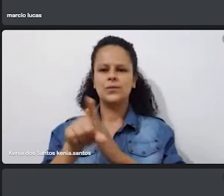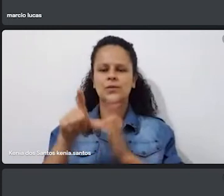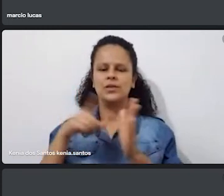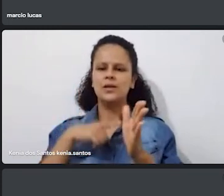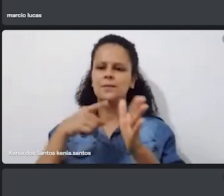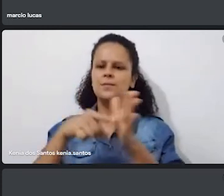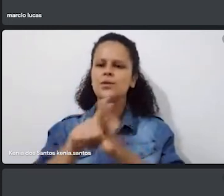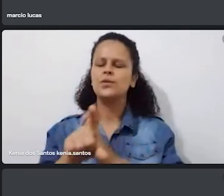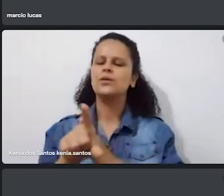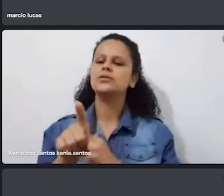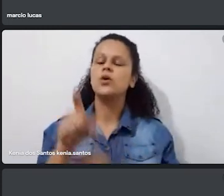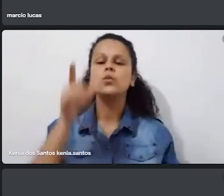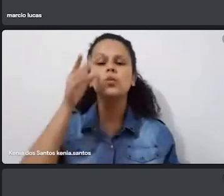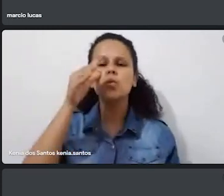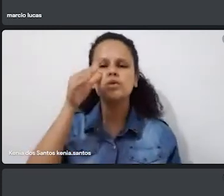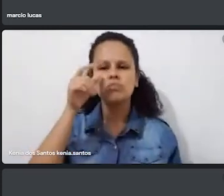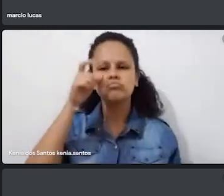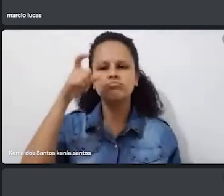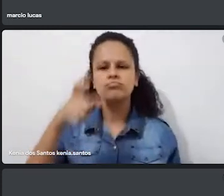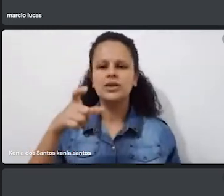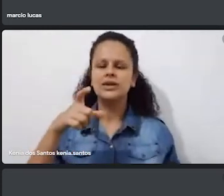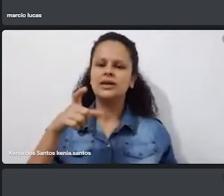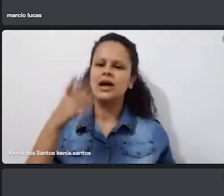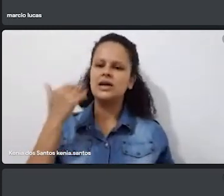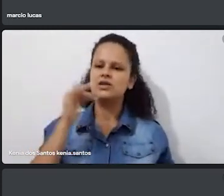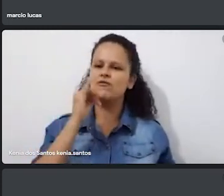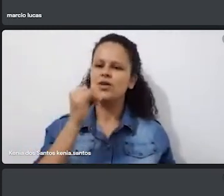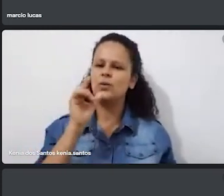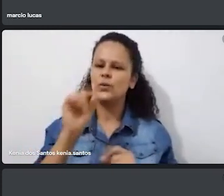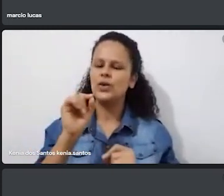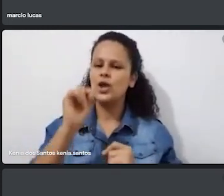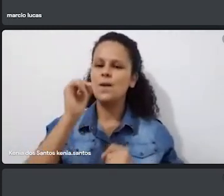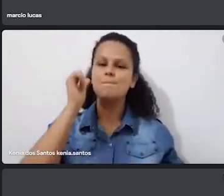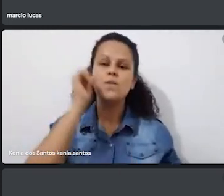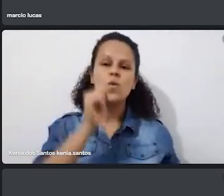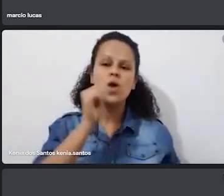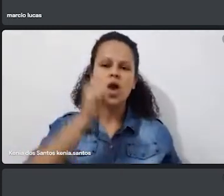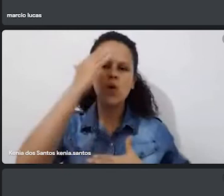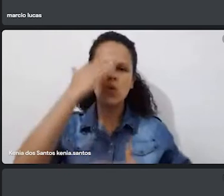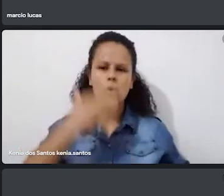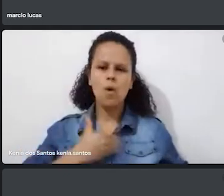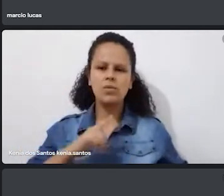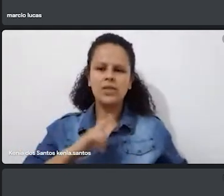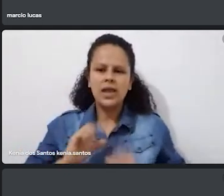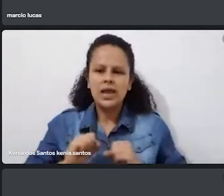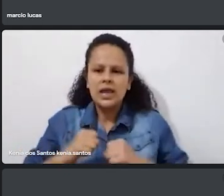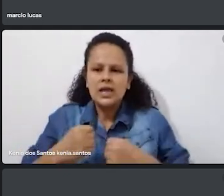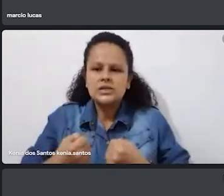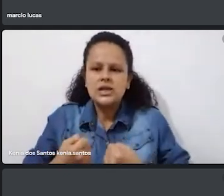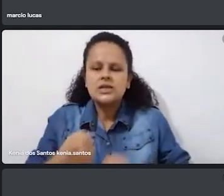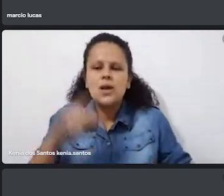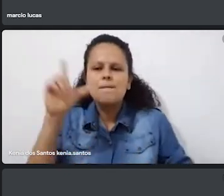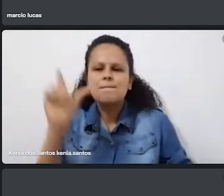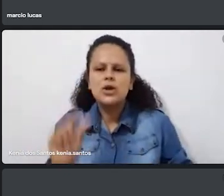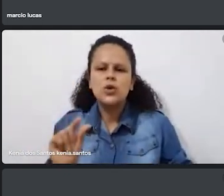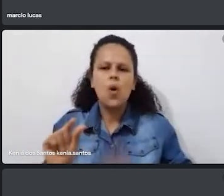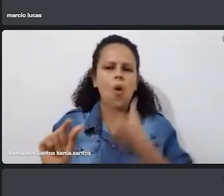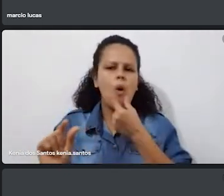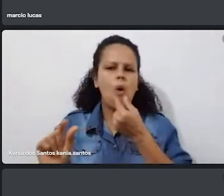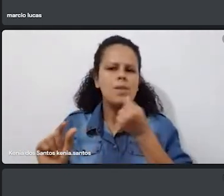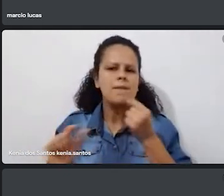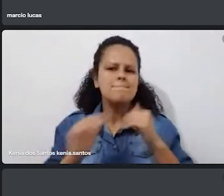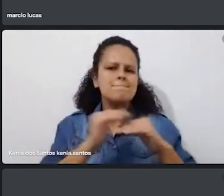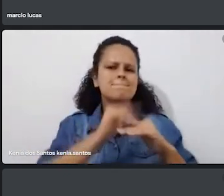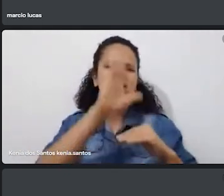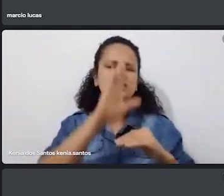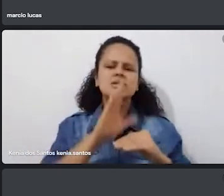ele falou assim, por curiosidade, foi mencionado mais cedo que o corpo feminino ele tem uma resistência menor que o corpo masculino. O senhor